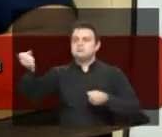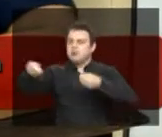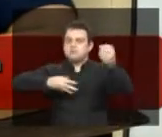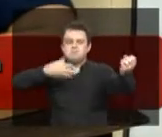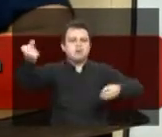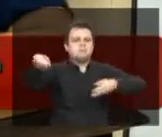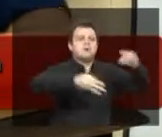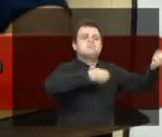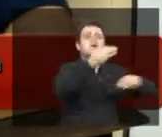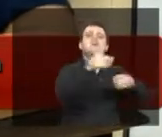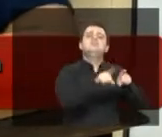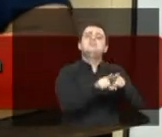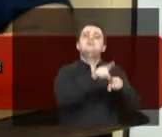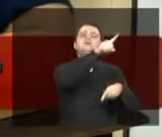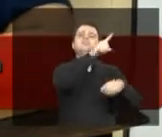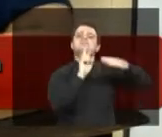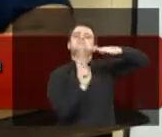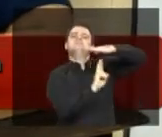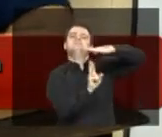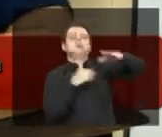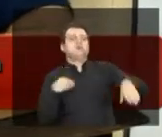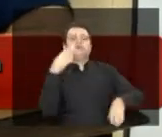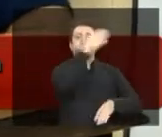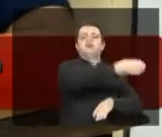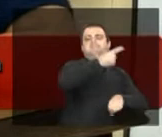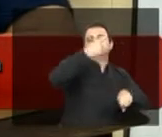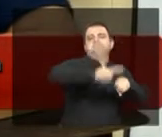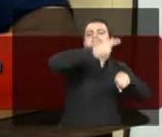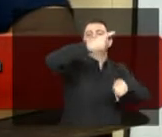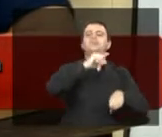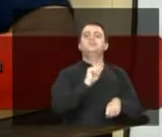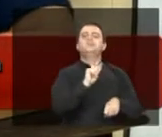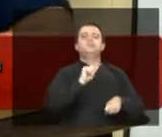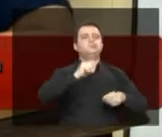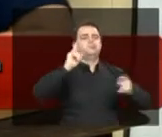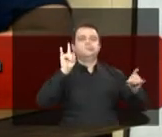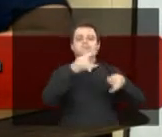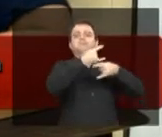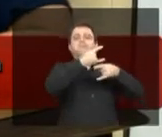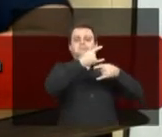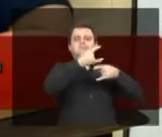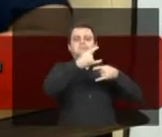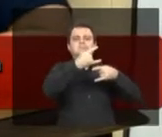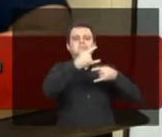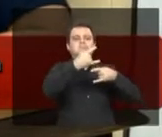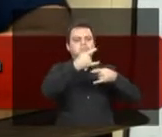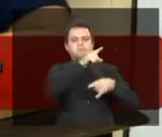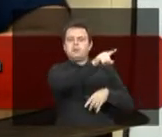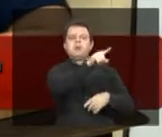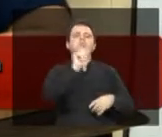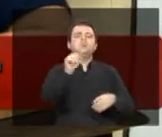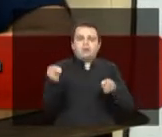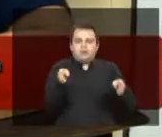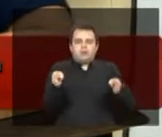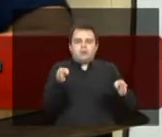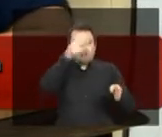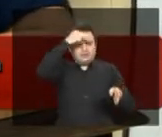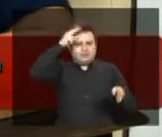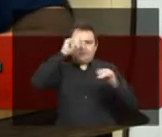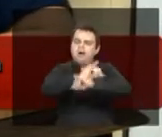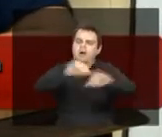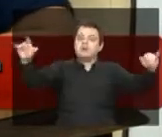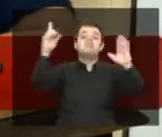dentro do terminal, por exemplo, quando estava validado aí um decreto do prefeito onde não